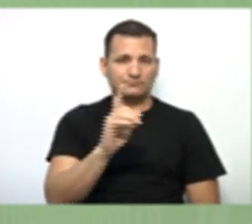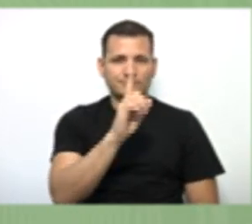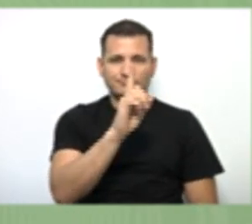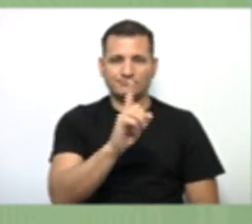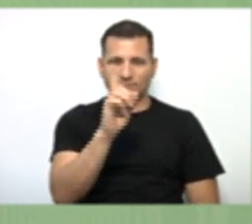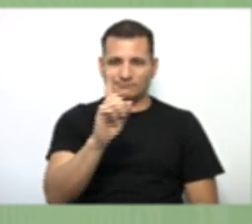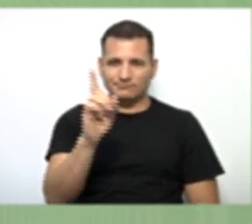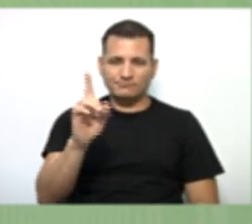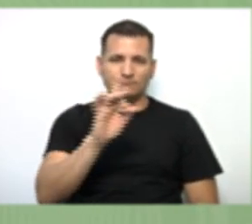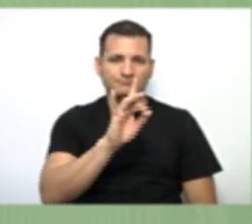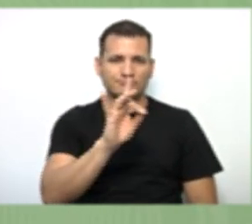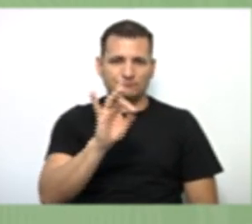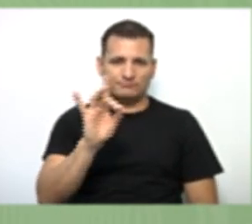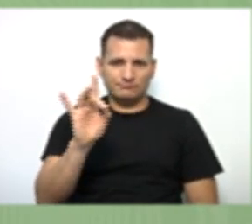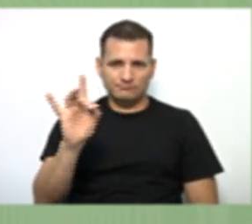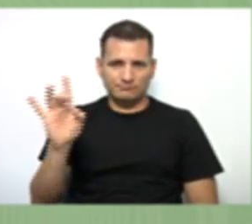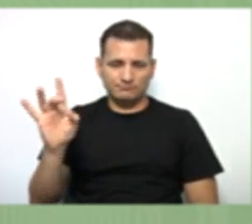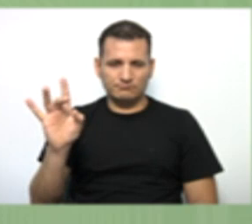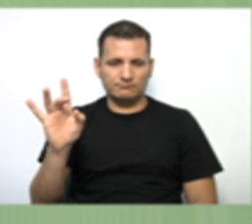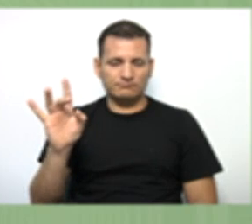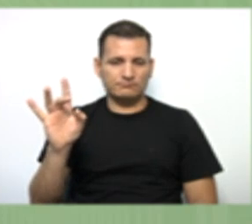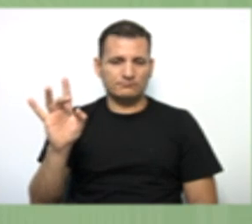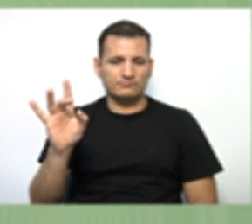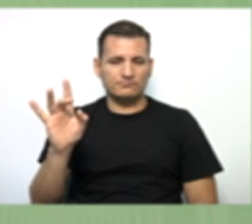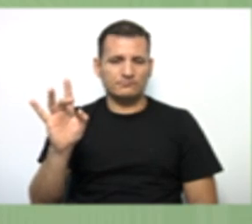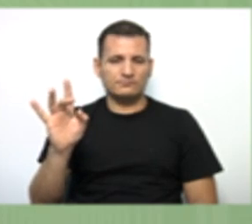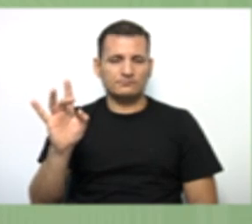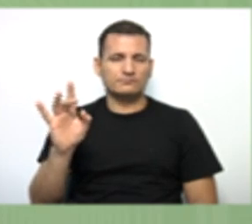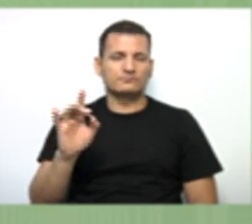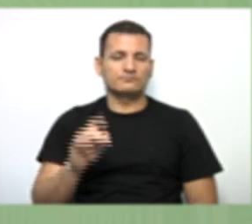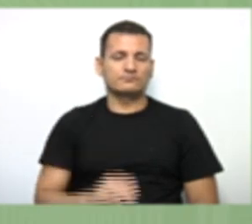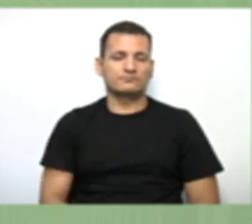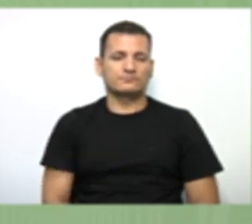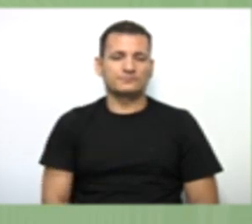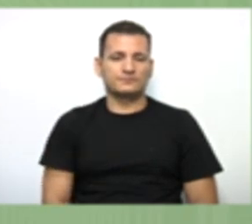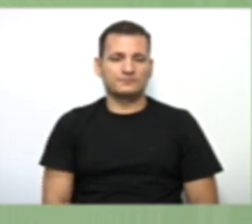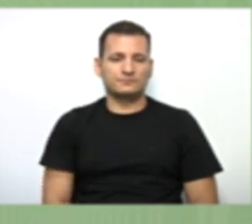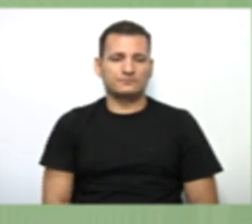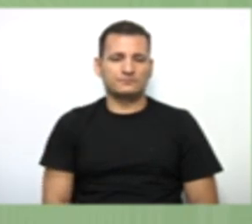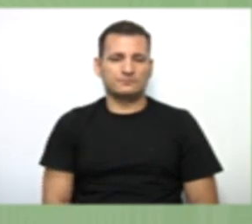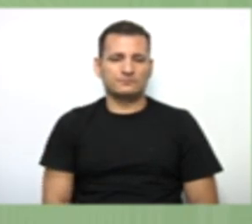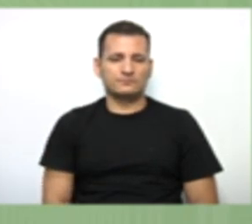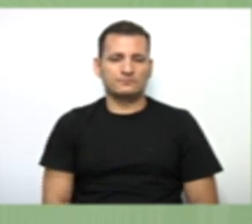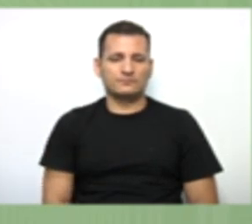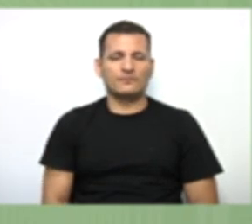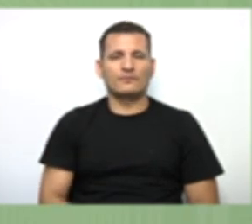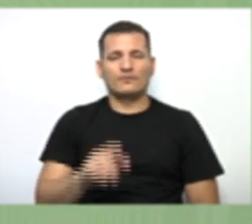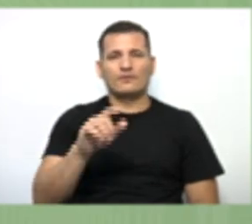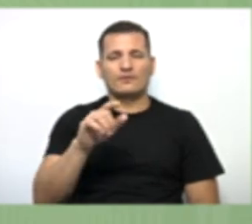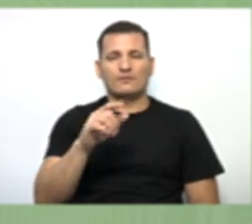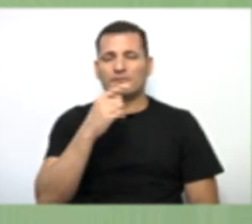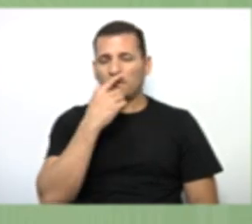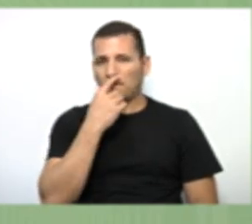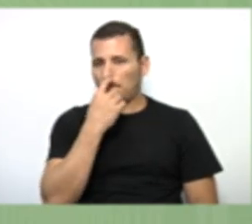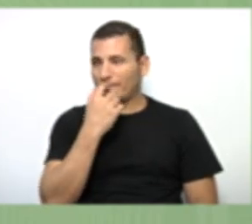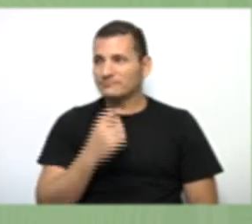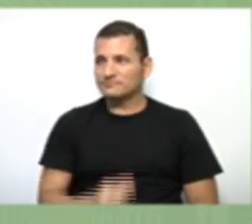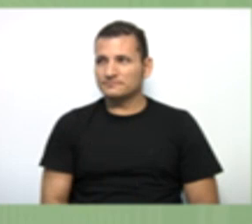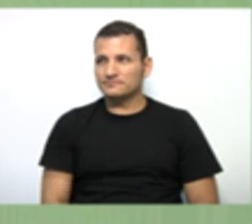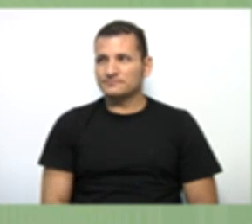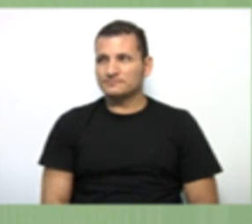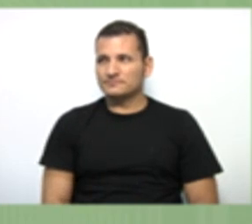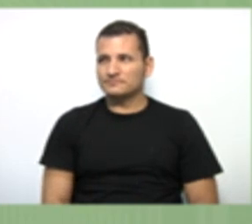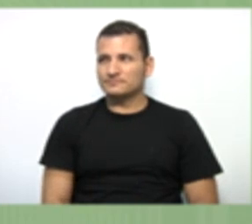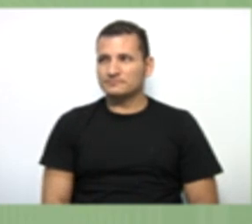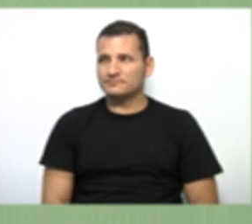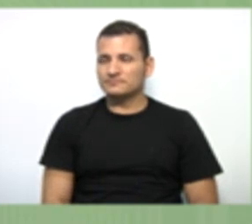considera uma uma potência de...